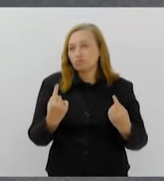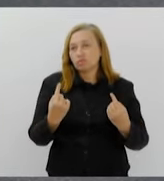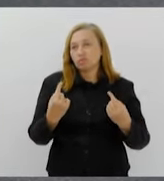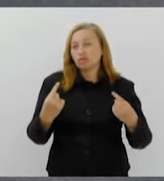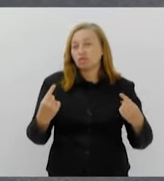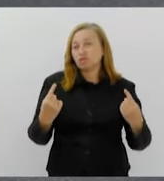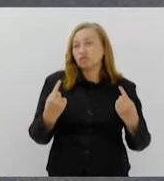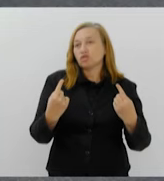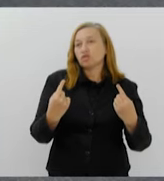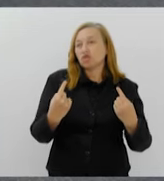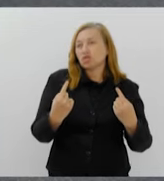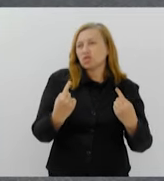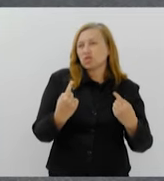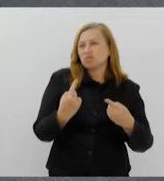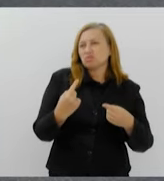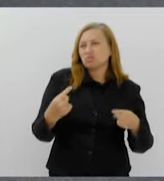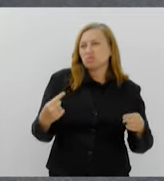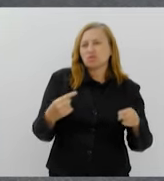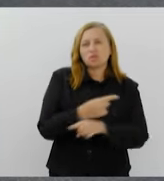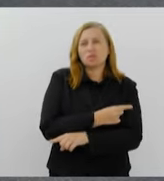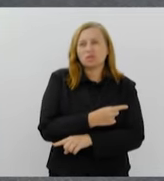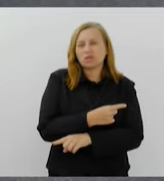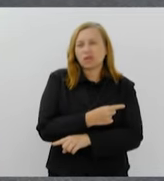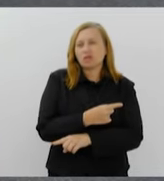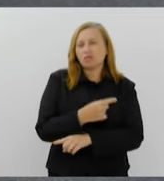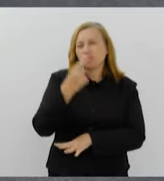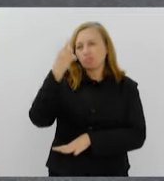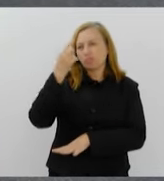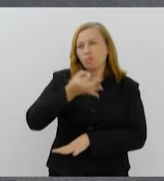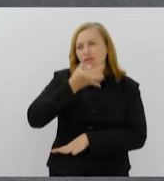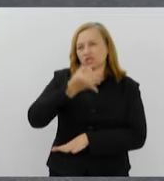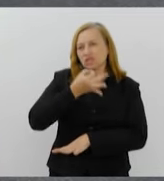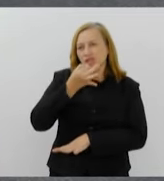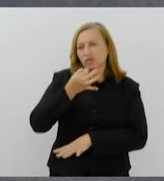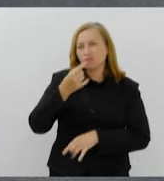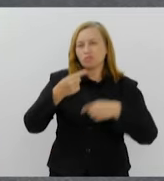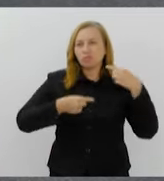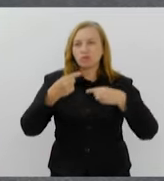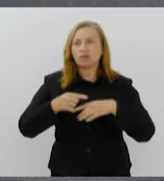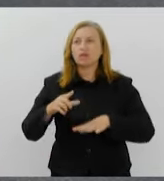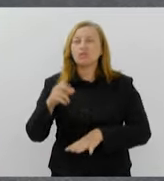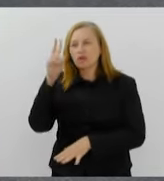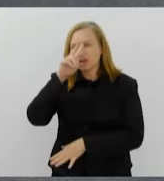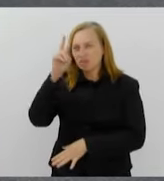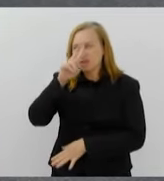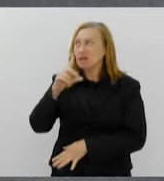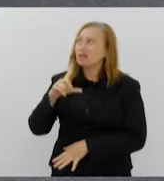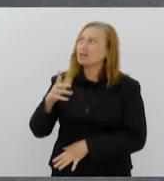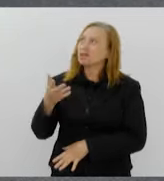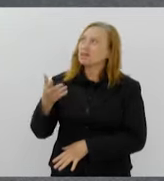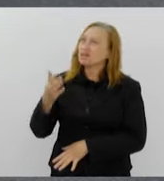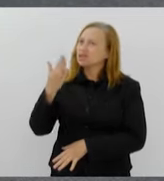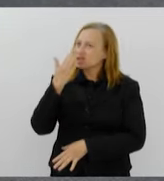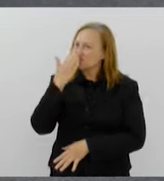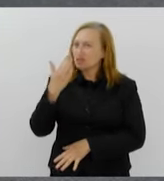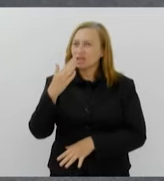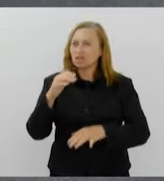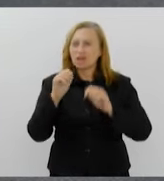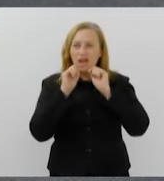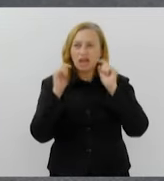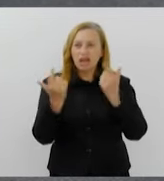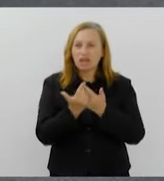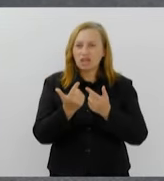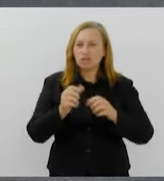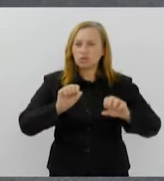plenário em frente a a alerge presidente havia uma manifestação de motoboys motot táxi moto